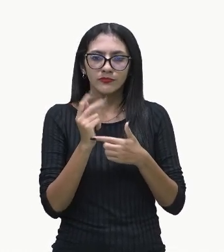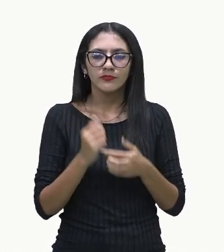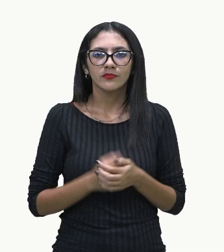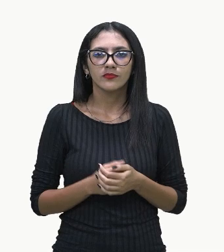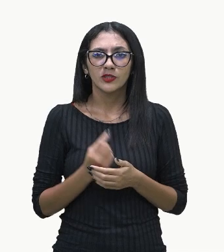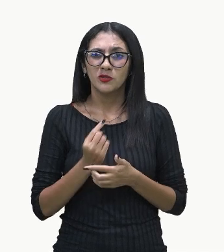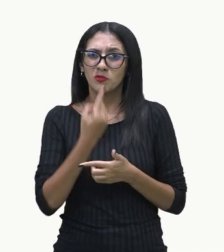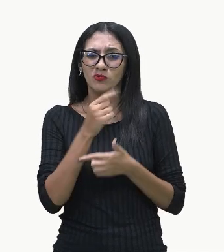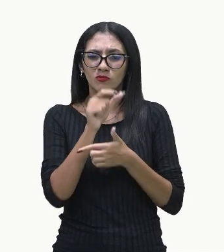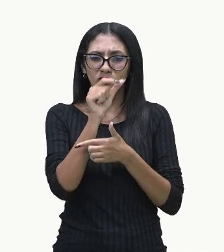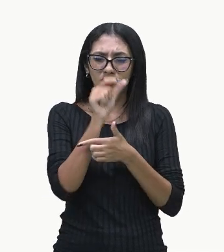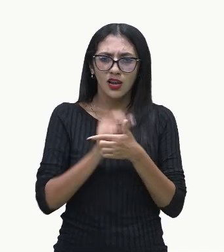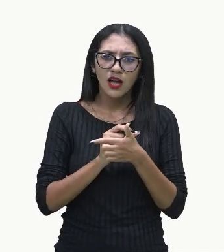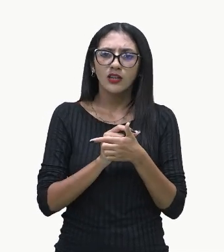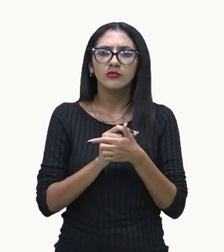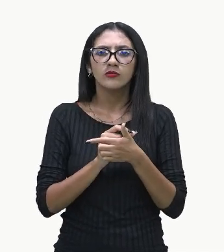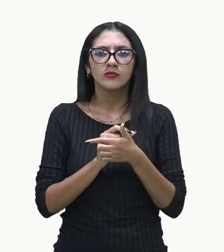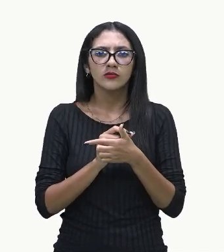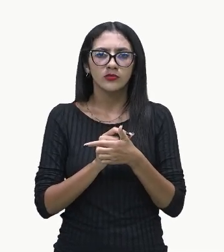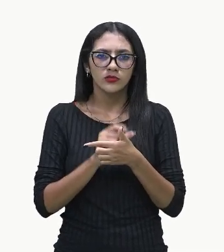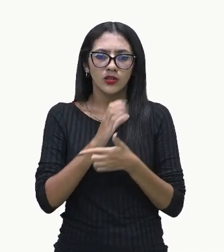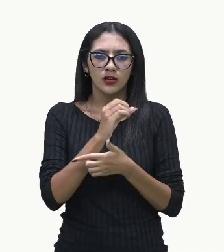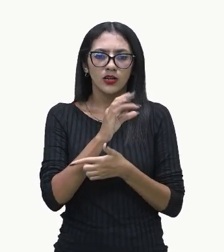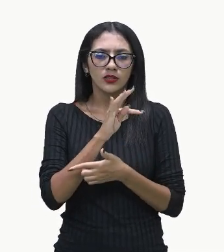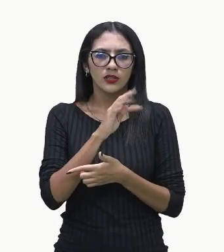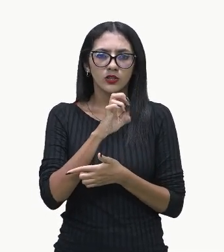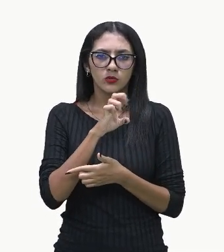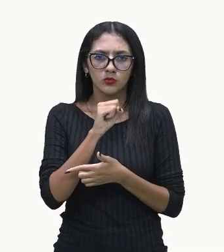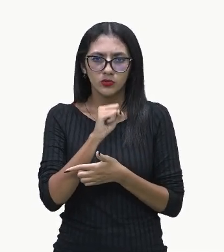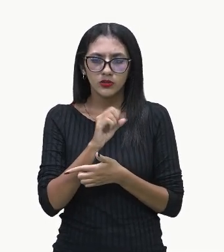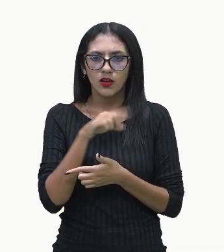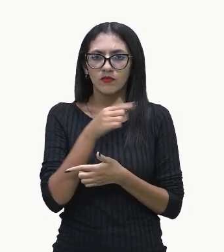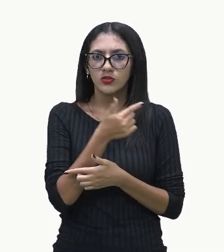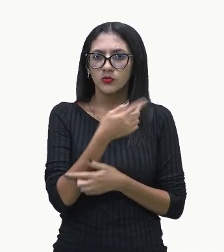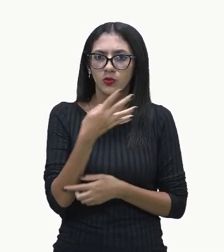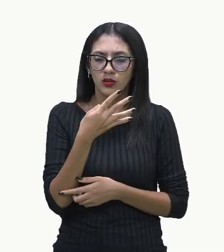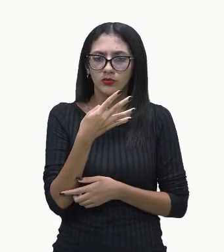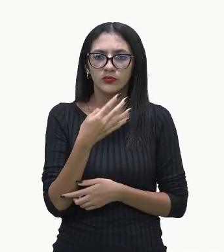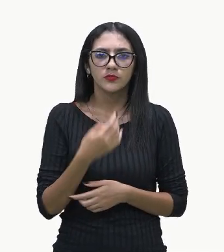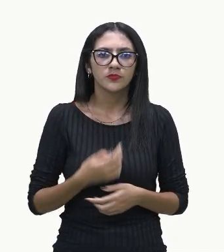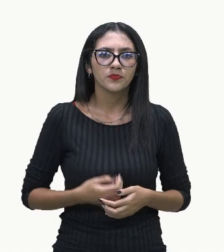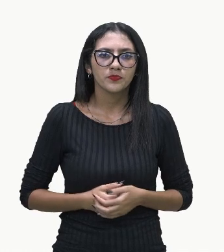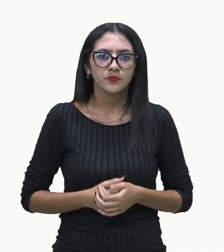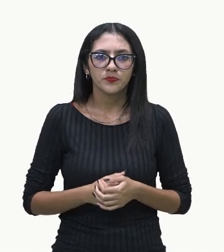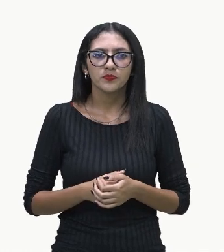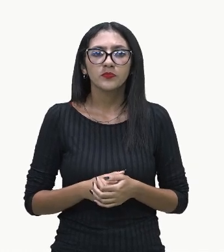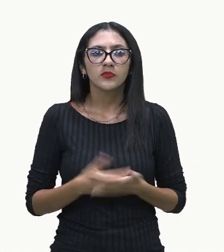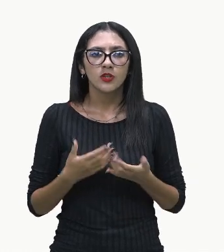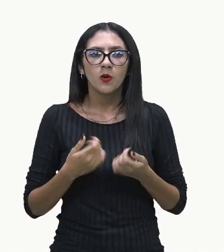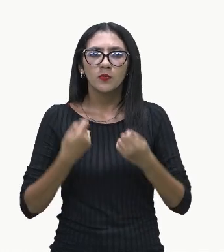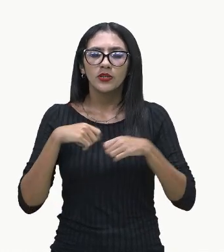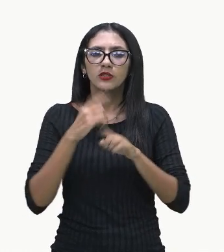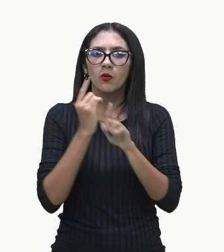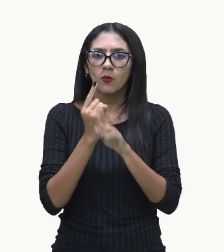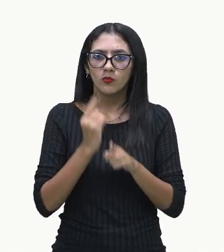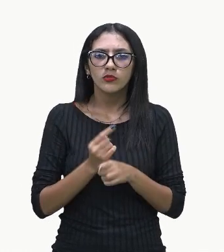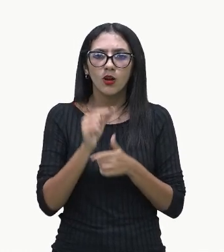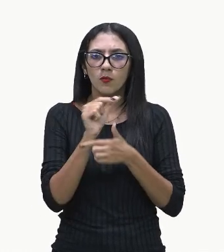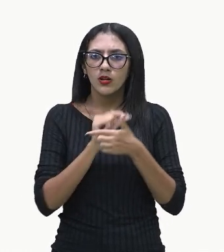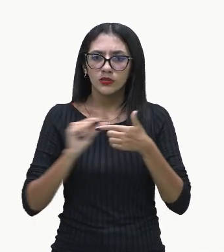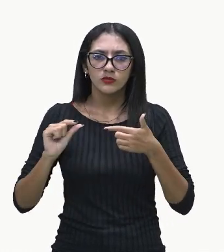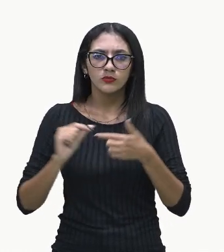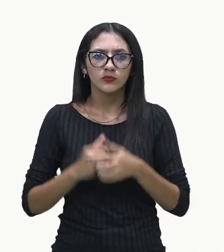mede 24. Então, nessas condições, determine, aí nós